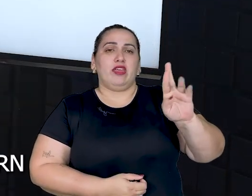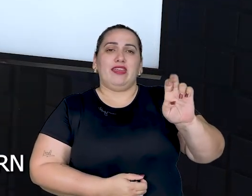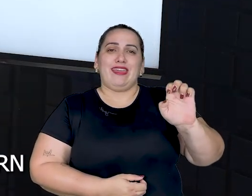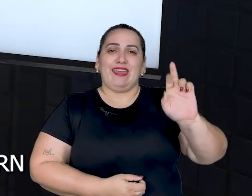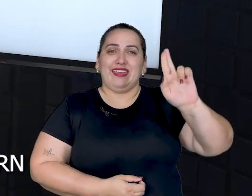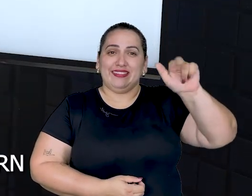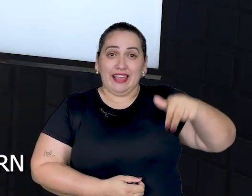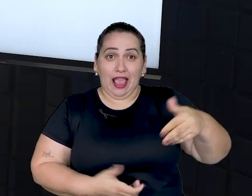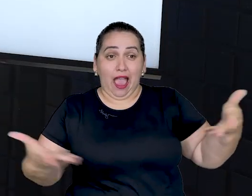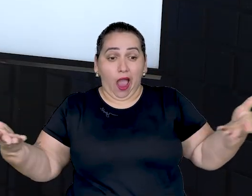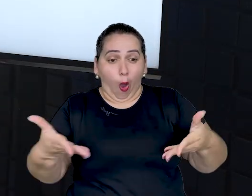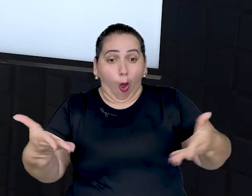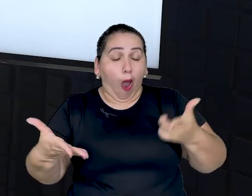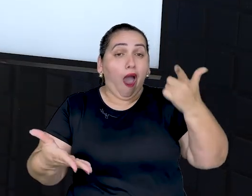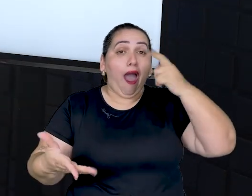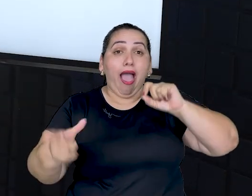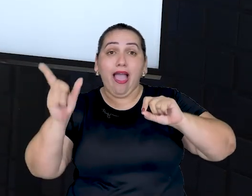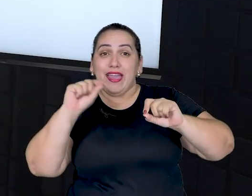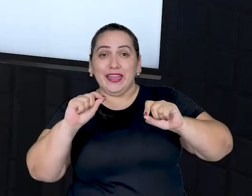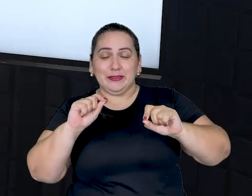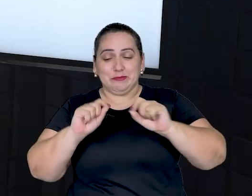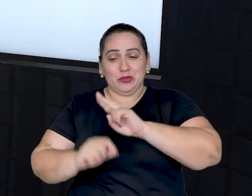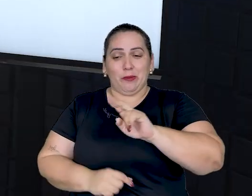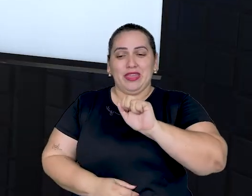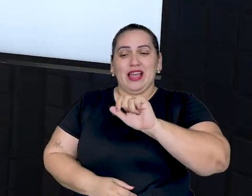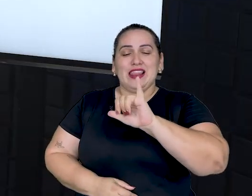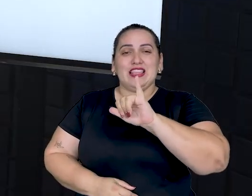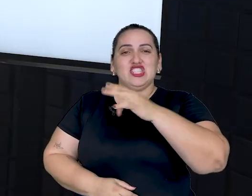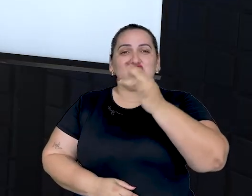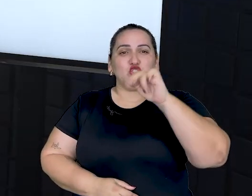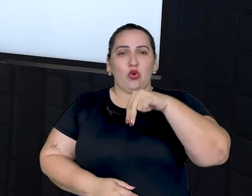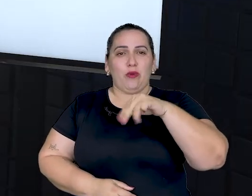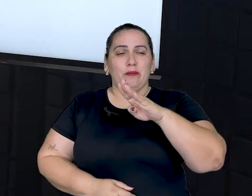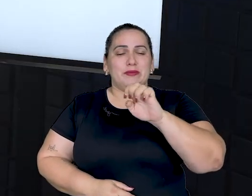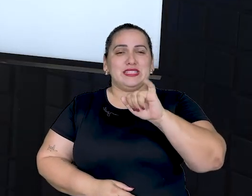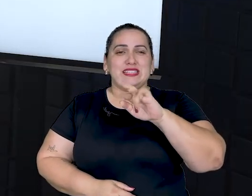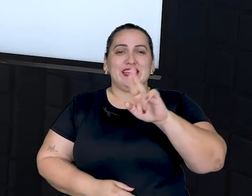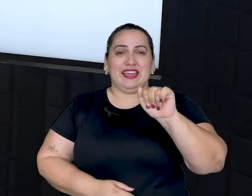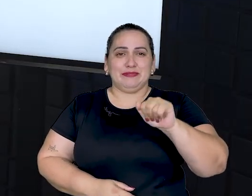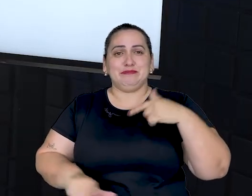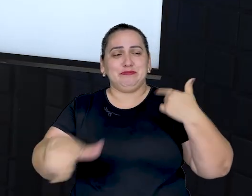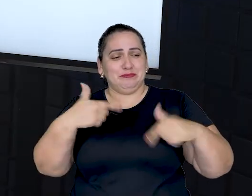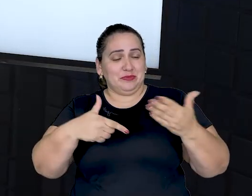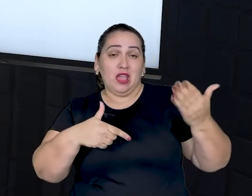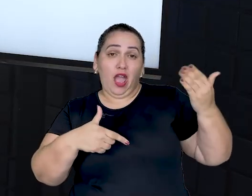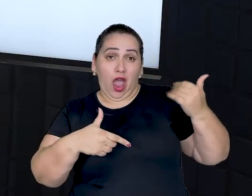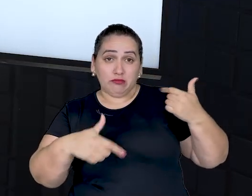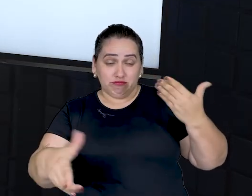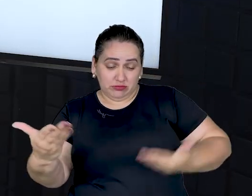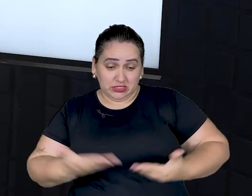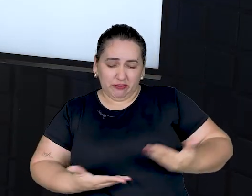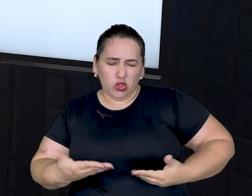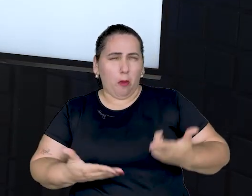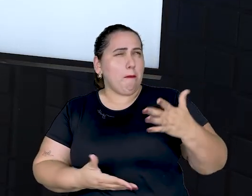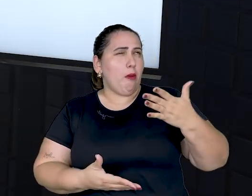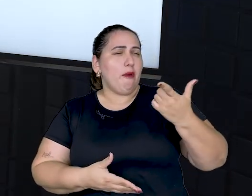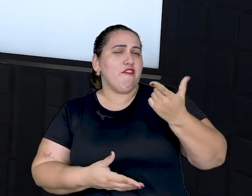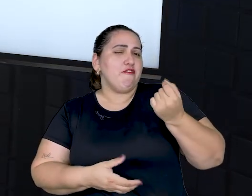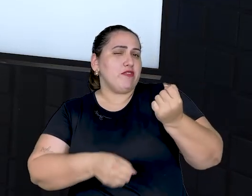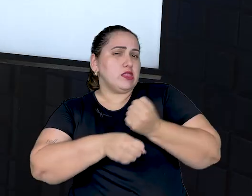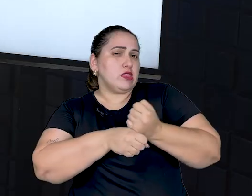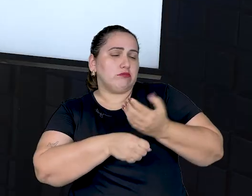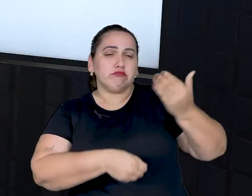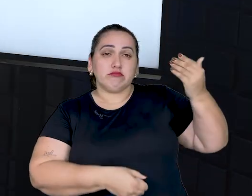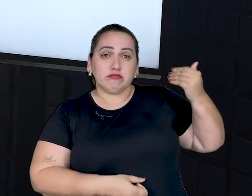do TRE-RN agora é ocupada pelo magistrado Alisson Bezerra. Ele já atuou no regional como servidor